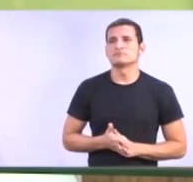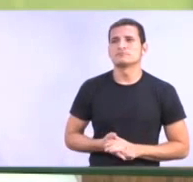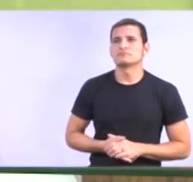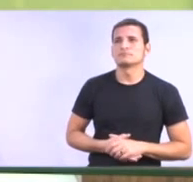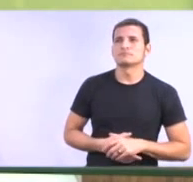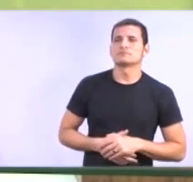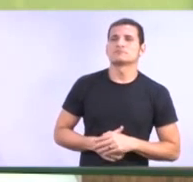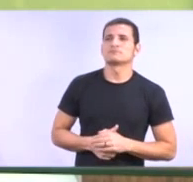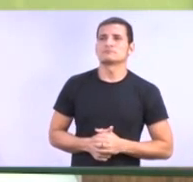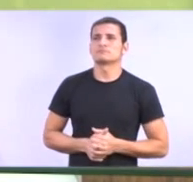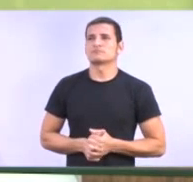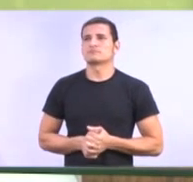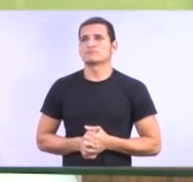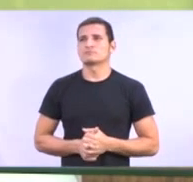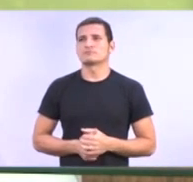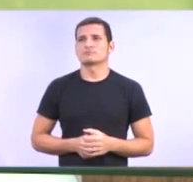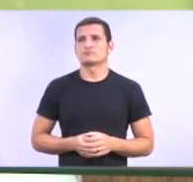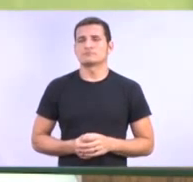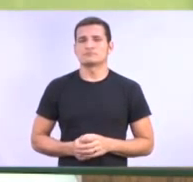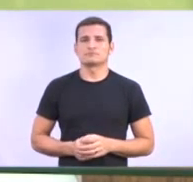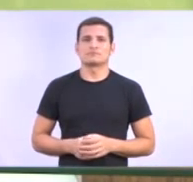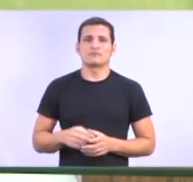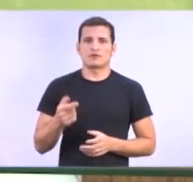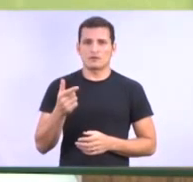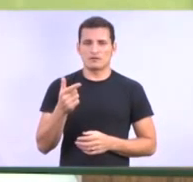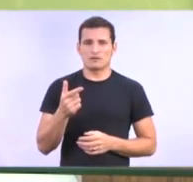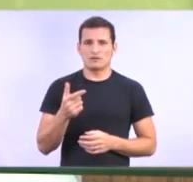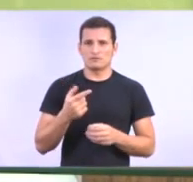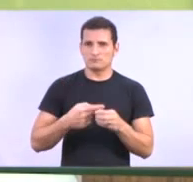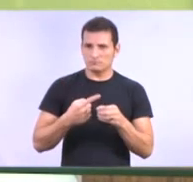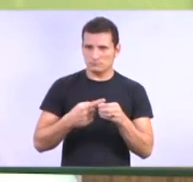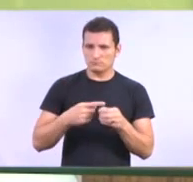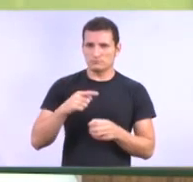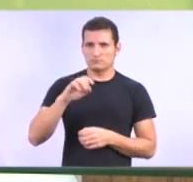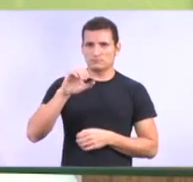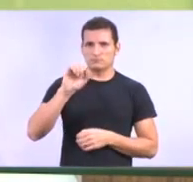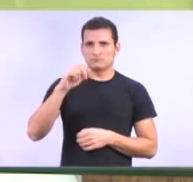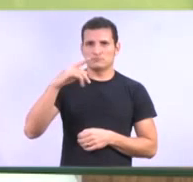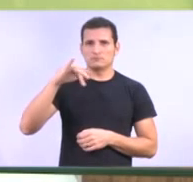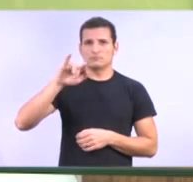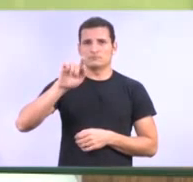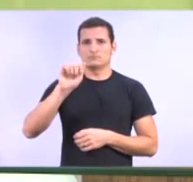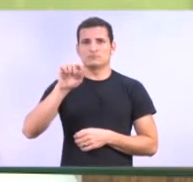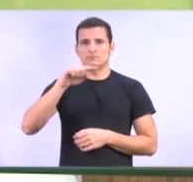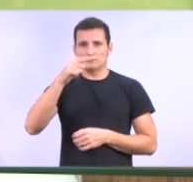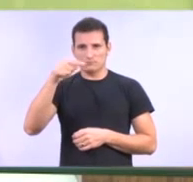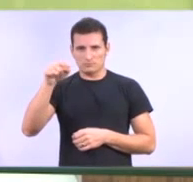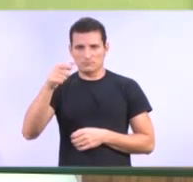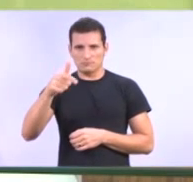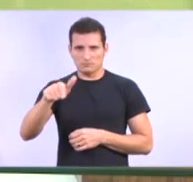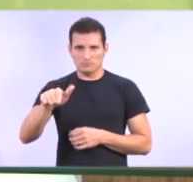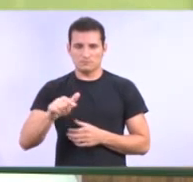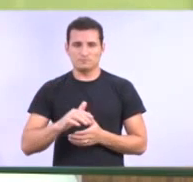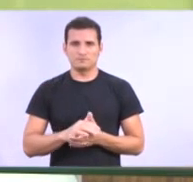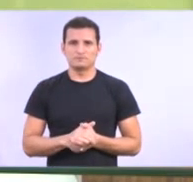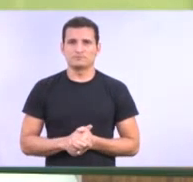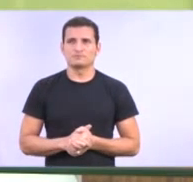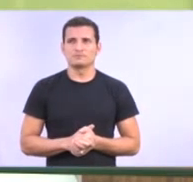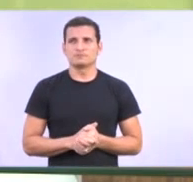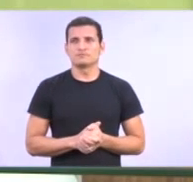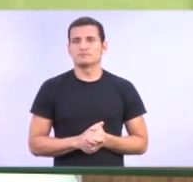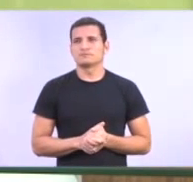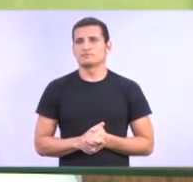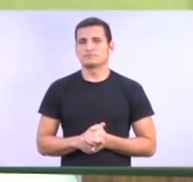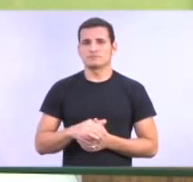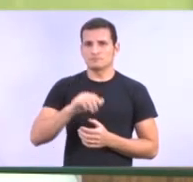professor, lá de Espigão mais uma vez, só que o Fábio, né? Aliás, essa questão 4 é